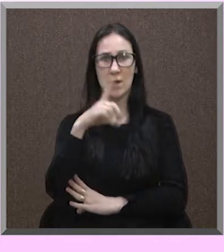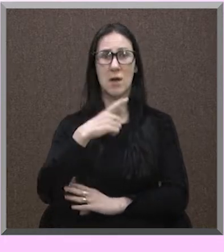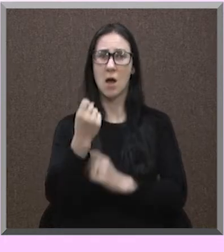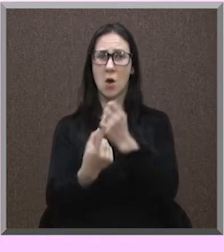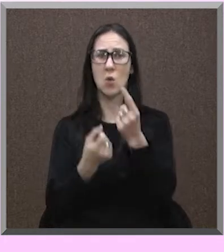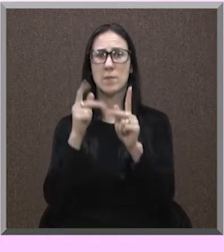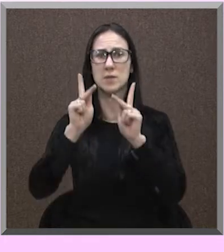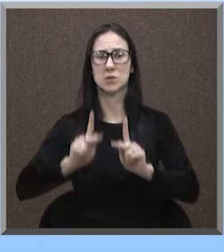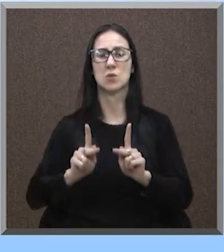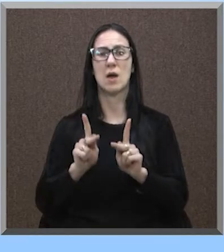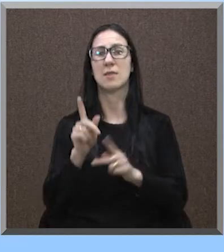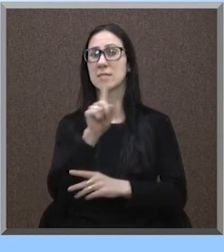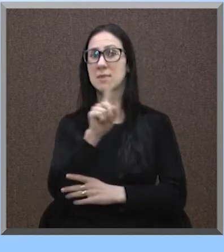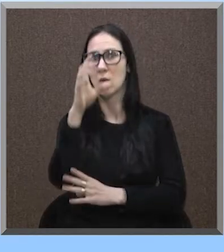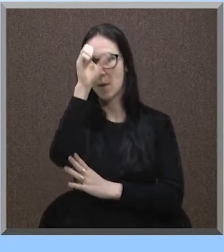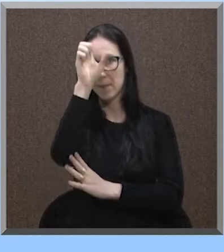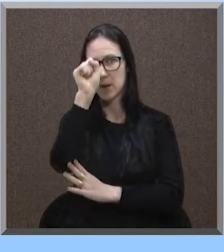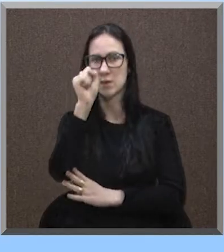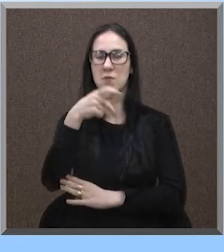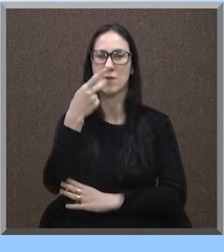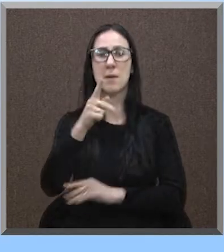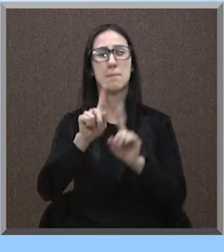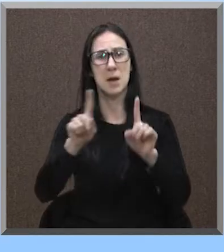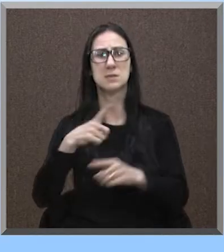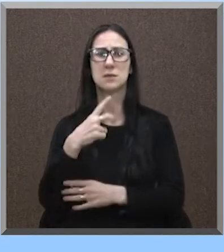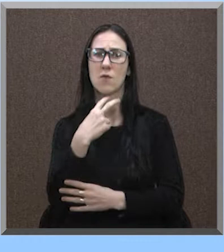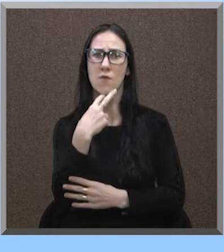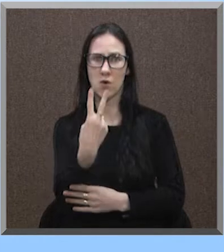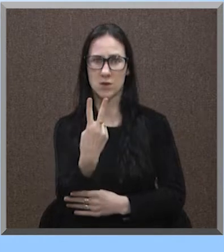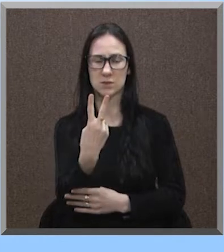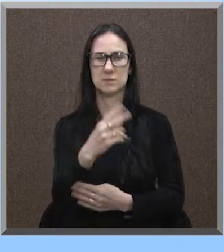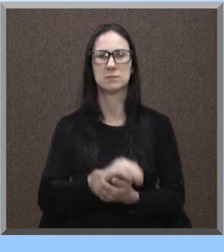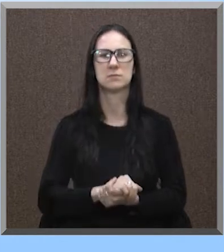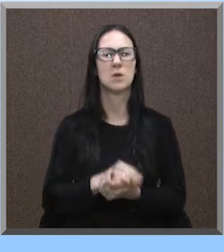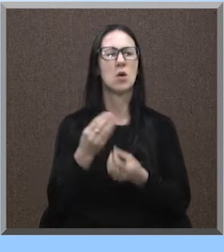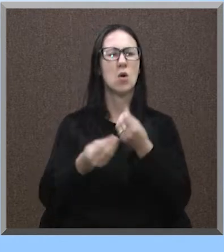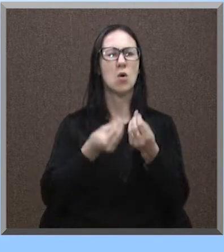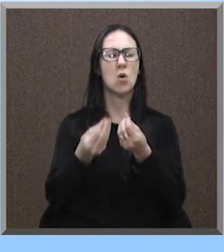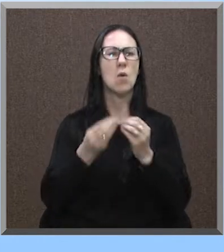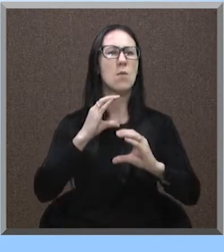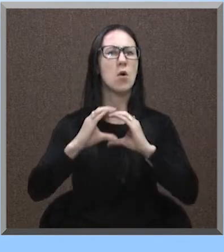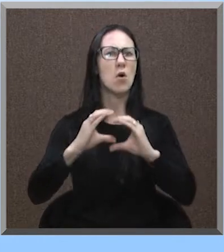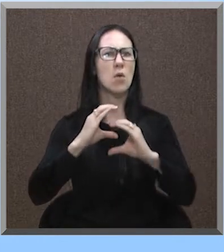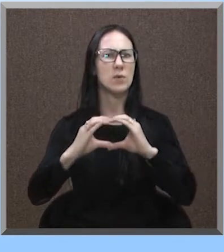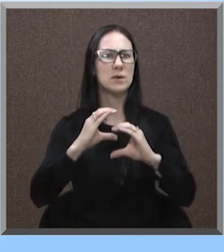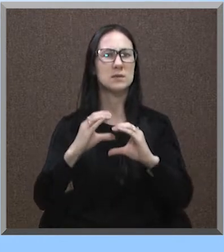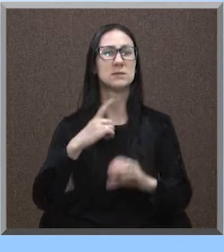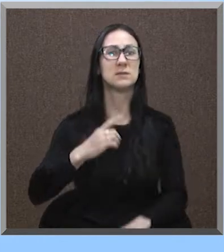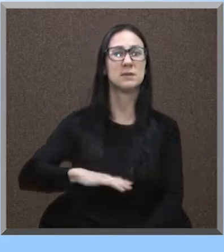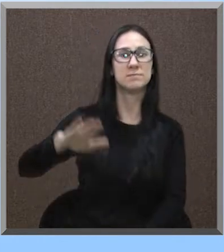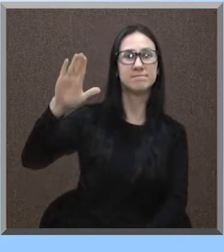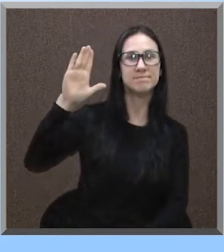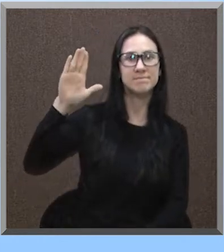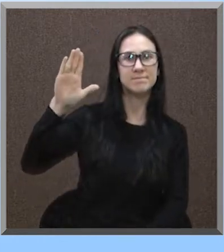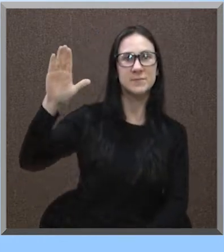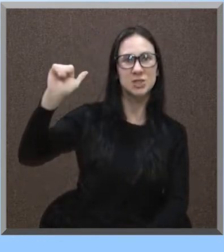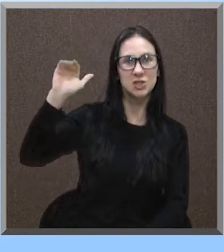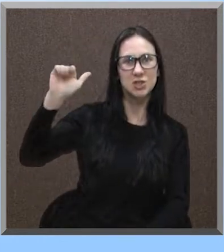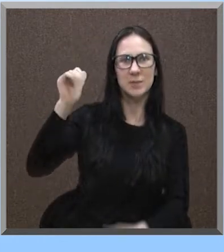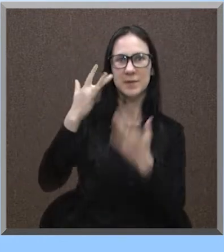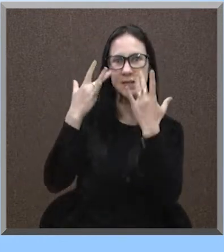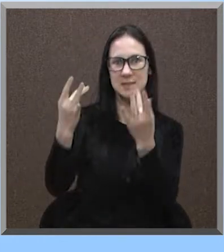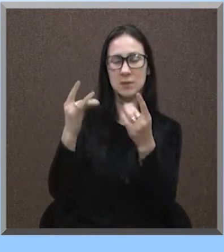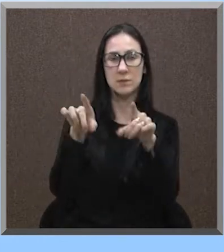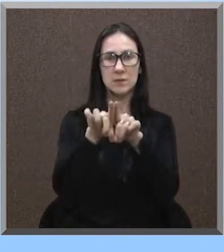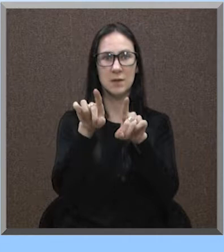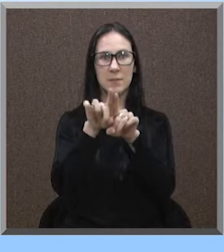falar, mas têm voz. Ao falar com ela, acene ou toque de leve em seu braço para chamar sua atenção. Fique de frente para que ela possa